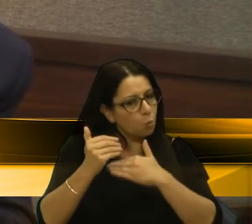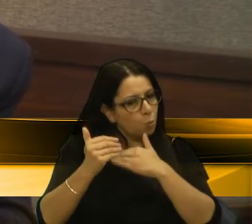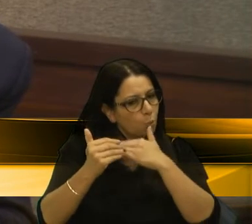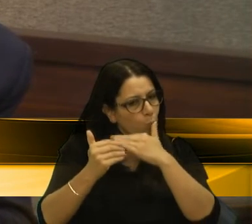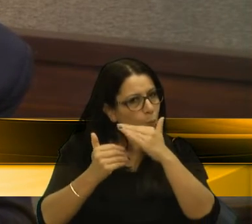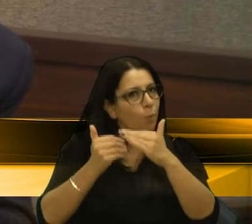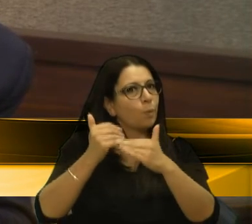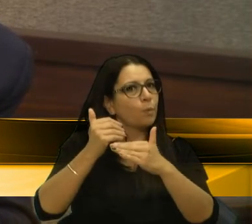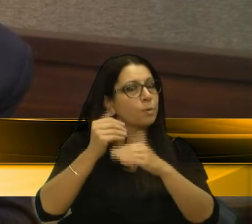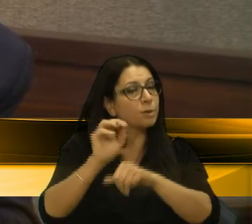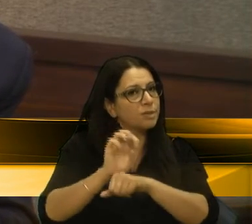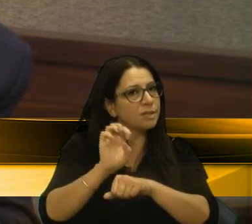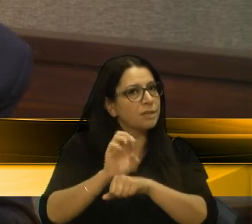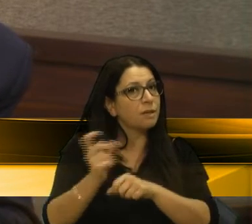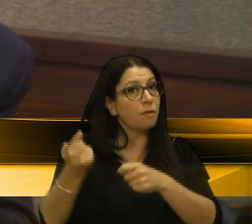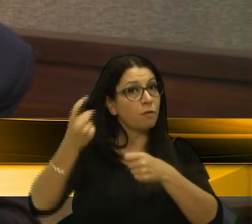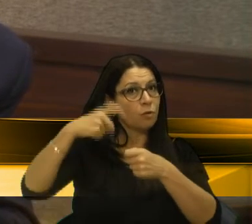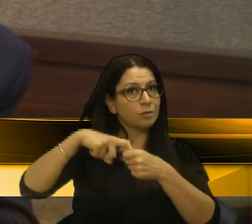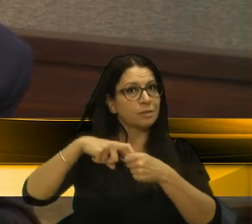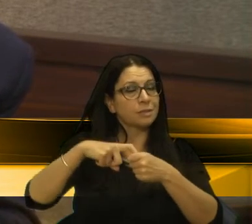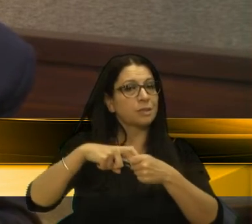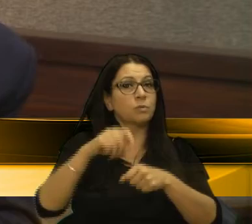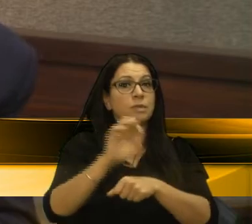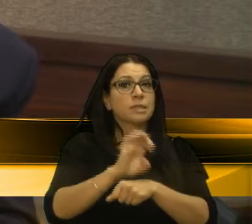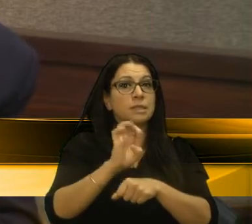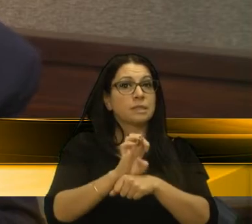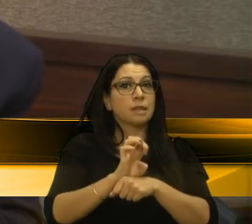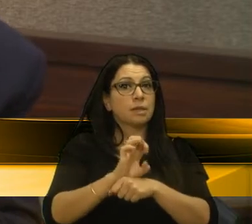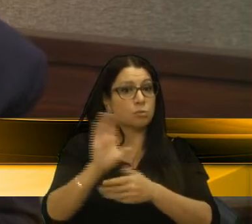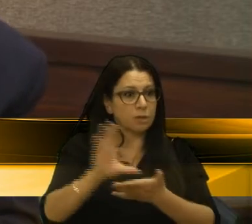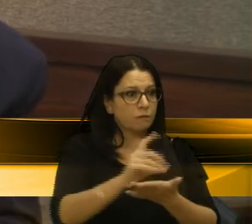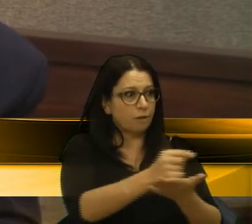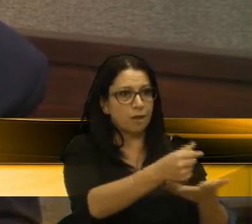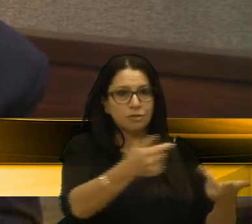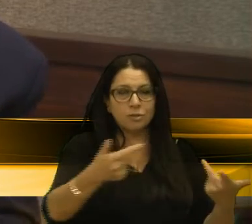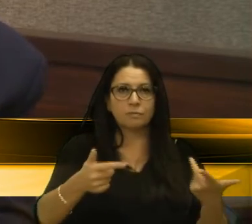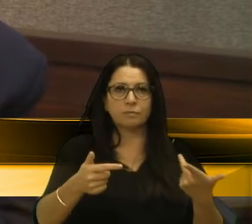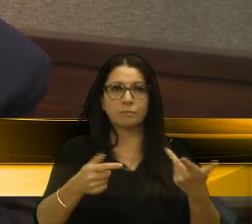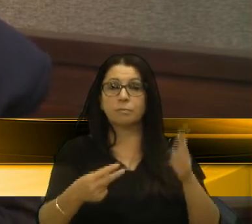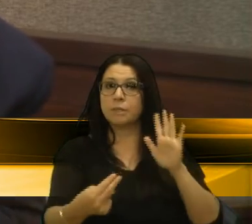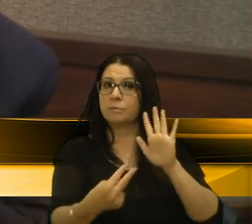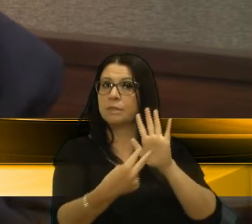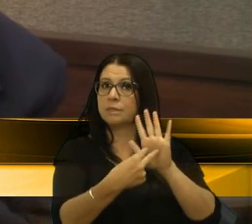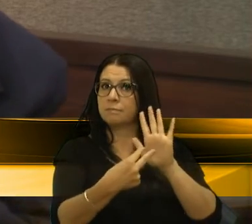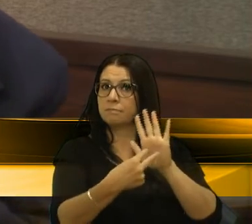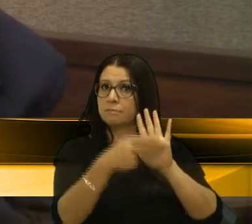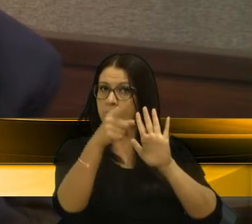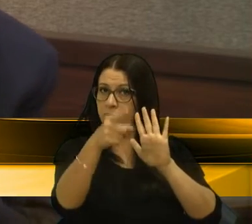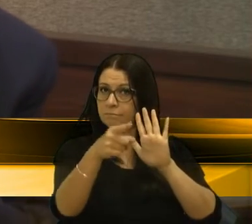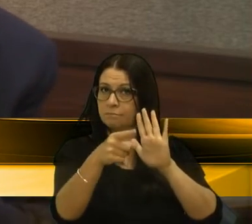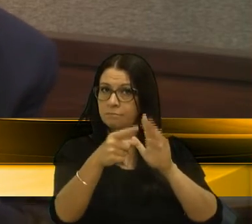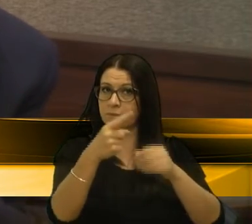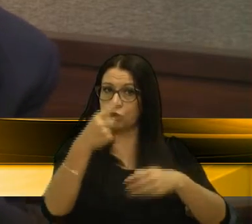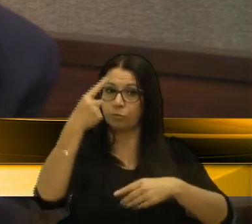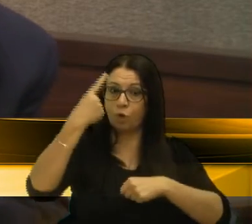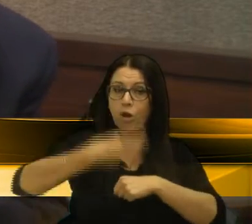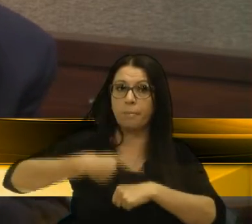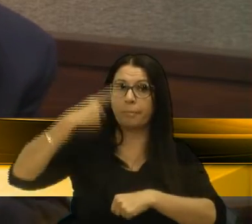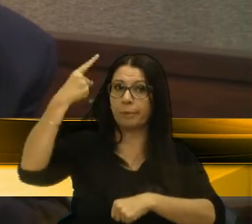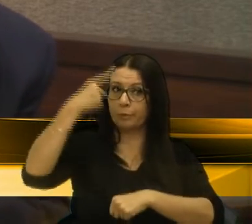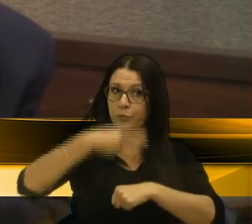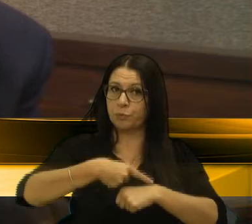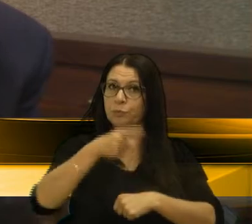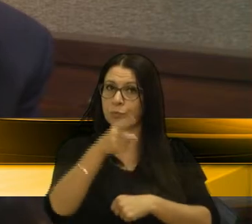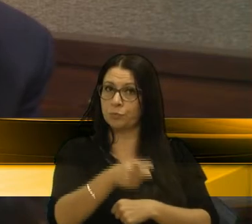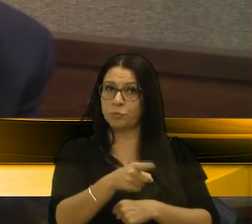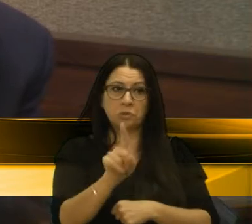Estado possa voltar a ser um Estado investidor. Agora, eu quero chamar a atenção uma questão dos pedágios. Não